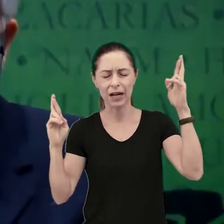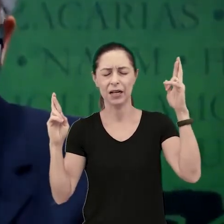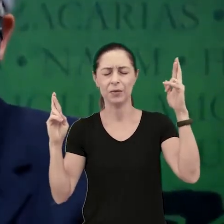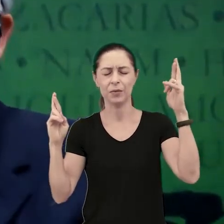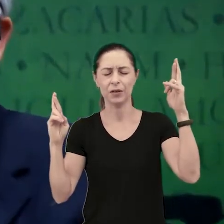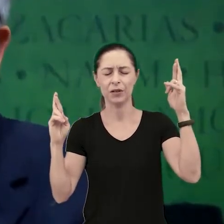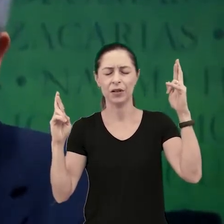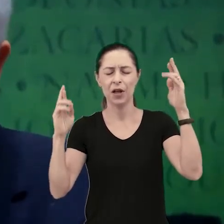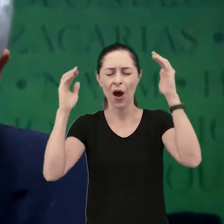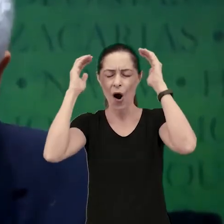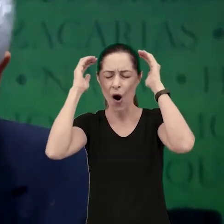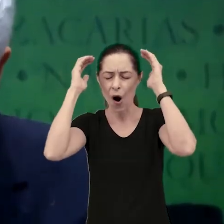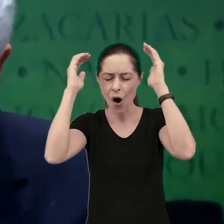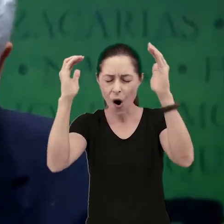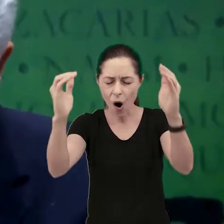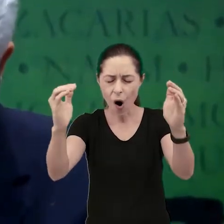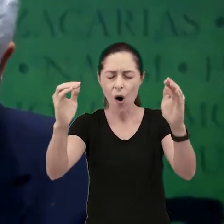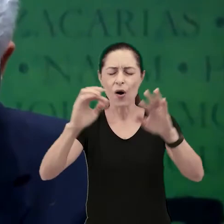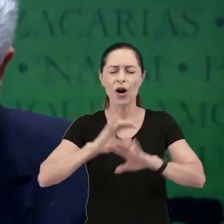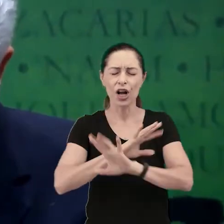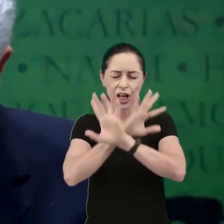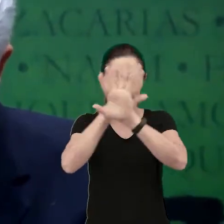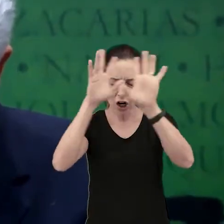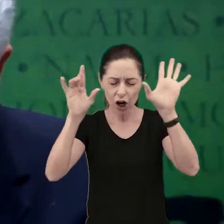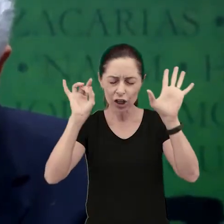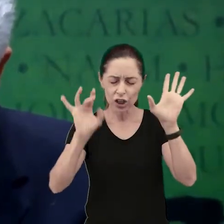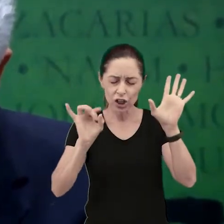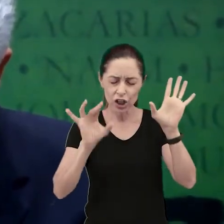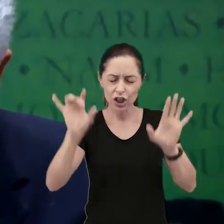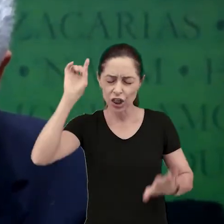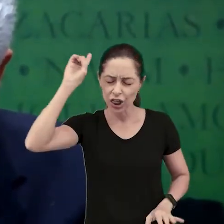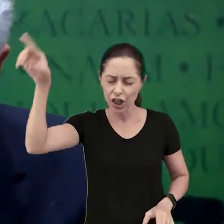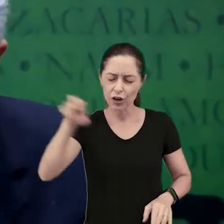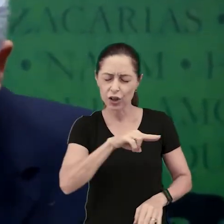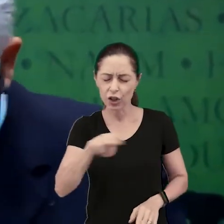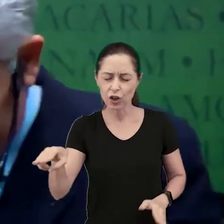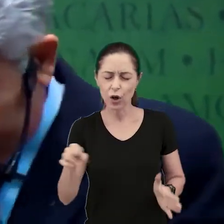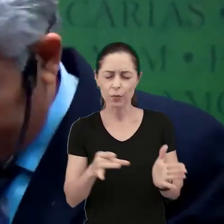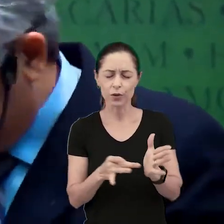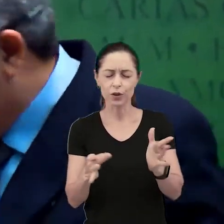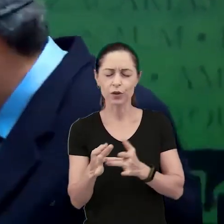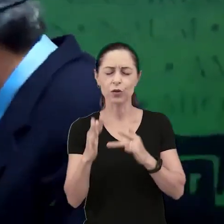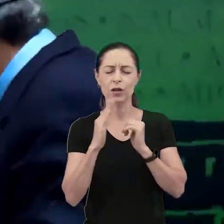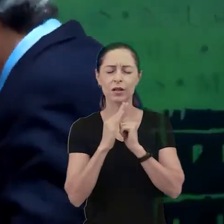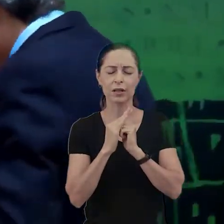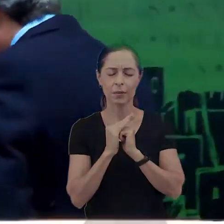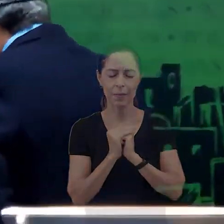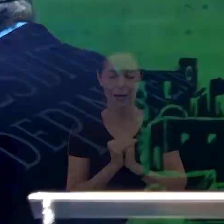honra e a glória devida ao teu nome, em nome de Jesus. Amém.